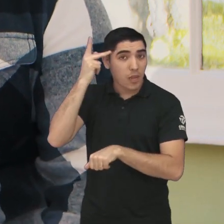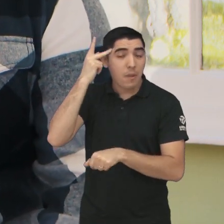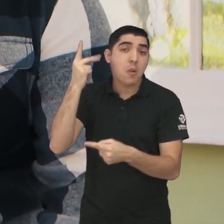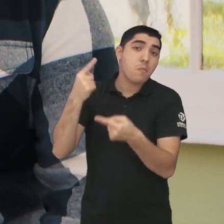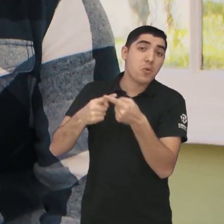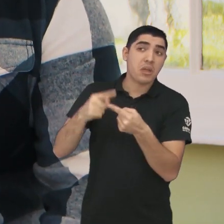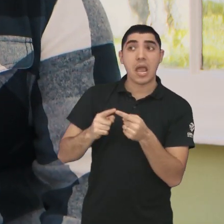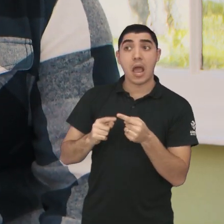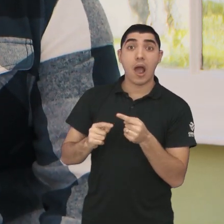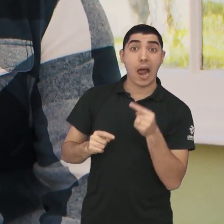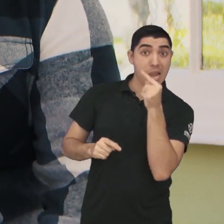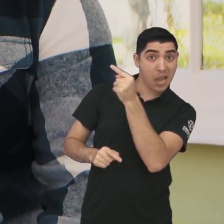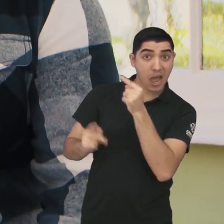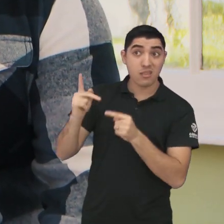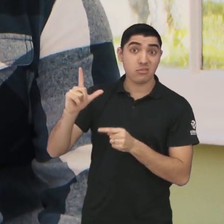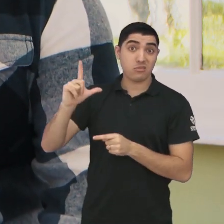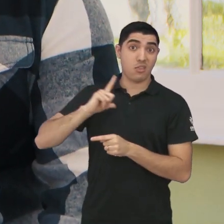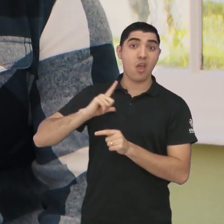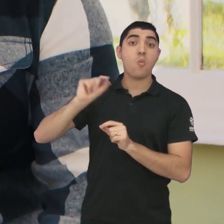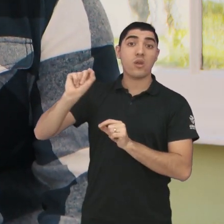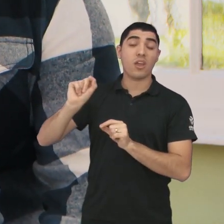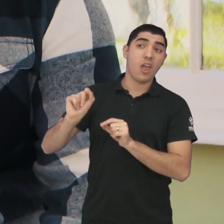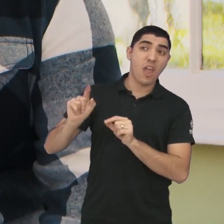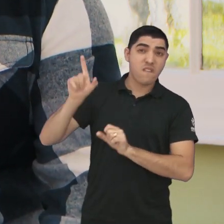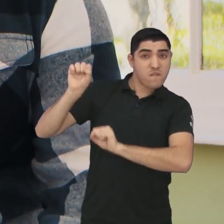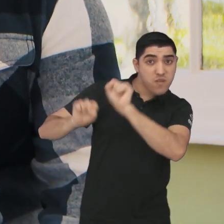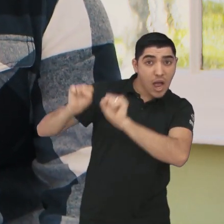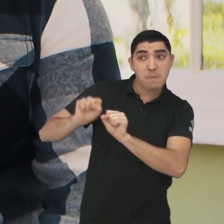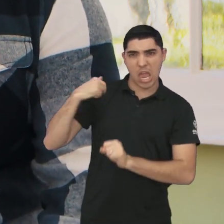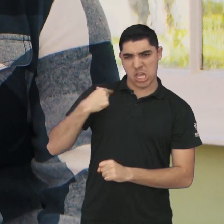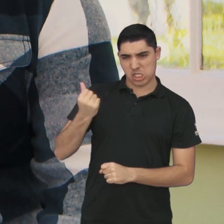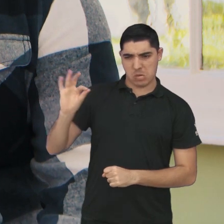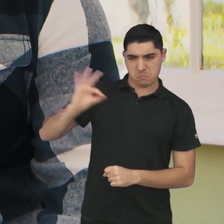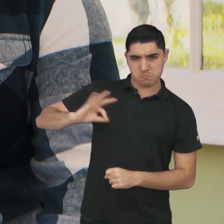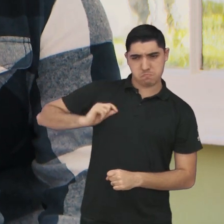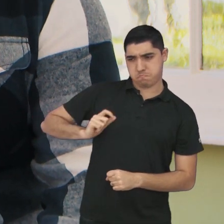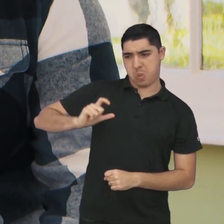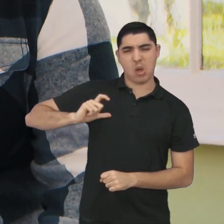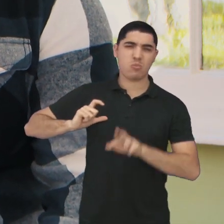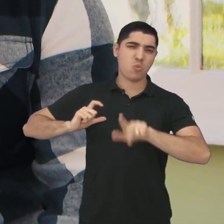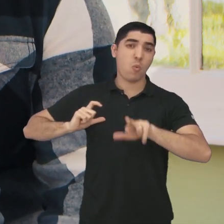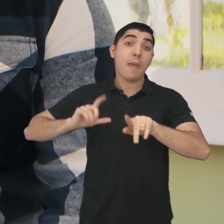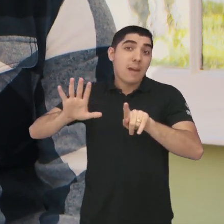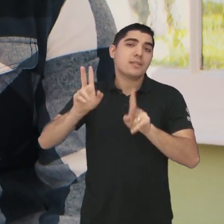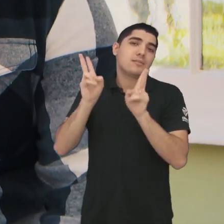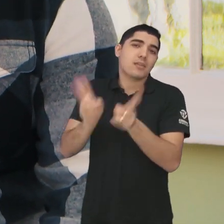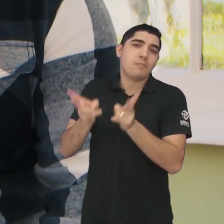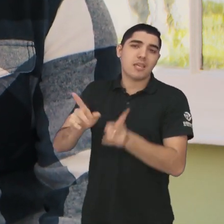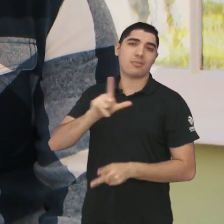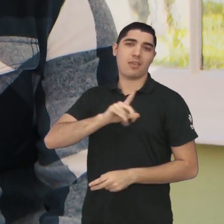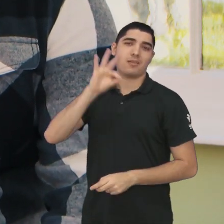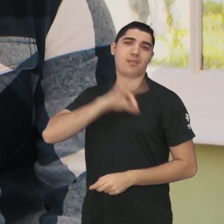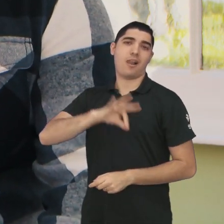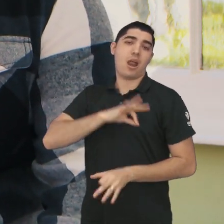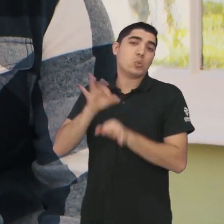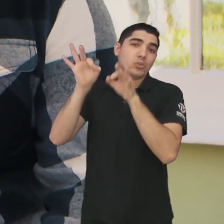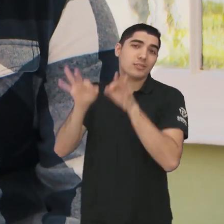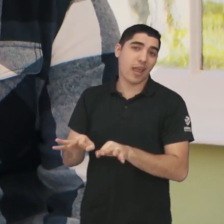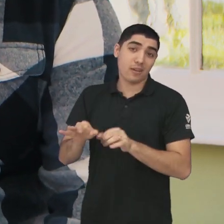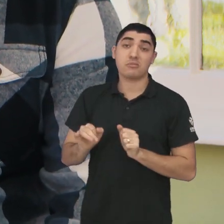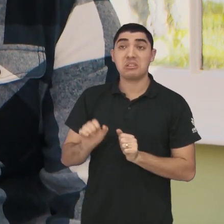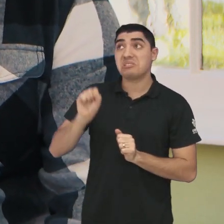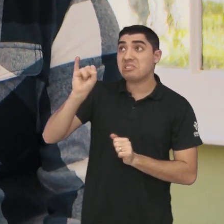assim, bom, trabalhar numa fábrica, eu talvez não ganhe tanto dinheiro, mas eu sei que há um ordenado. Todo mês, chovendo